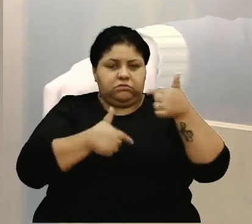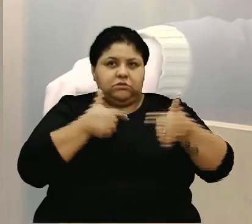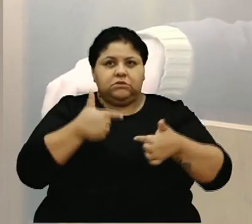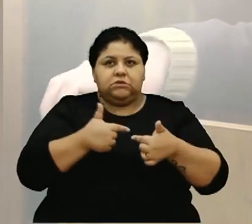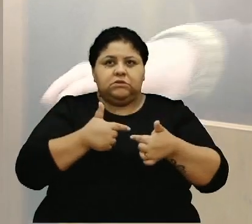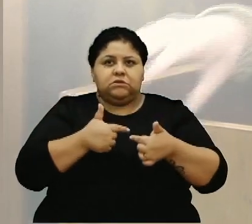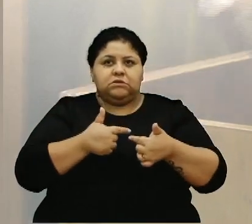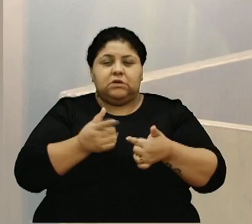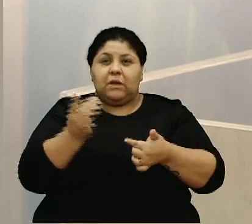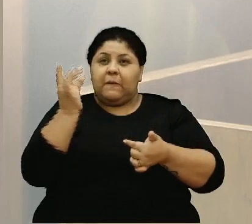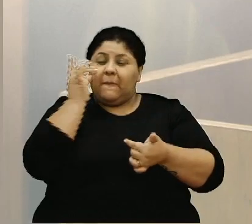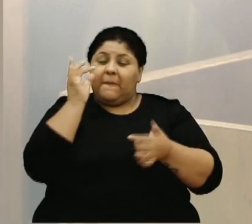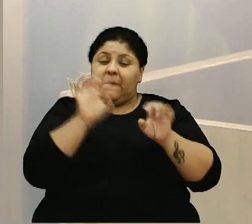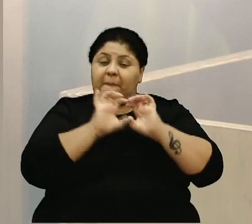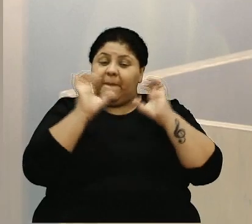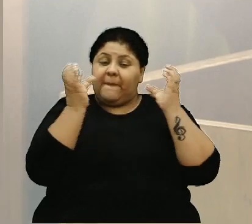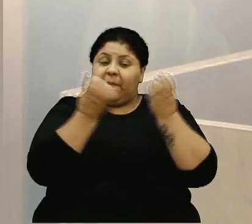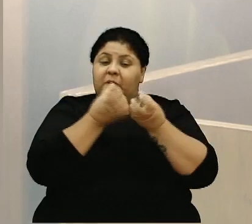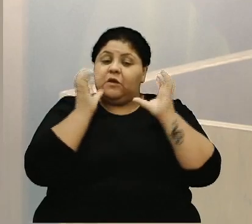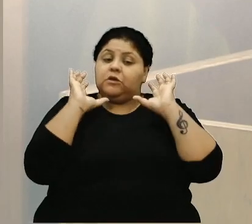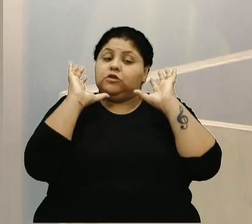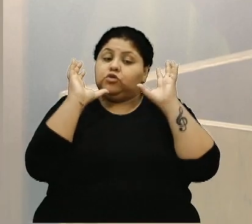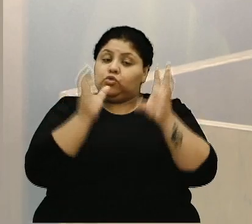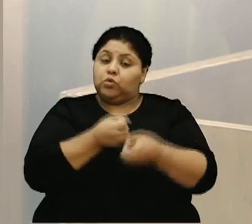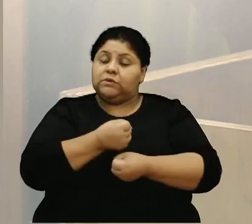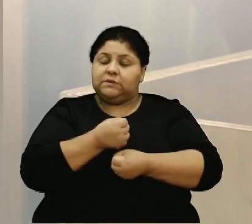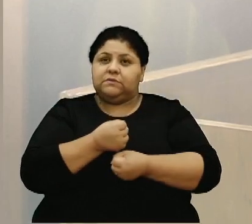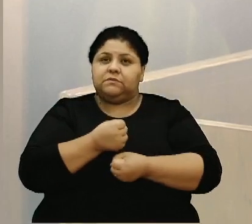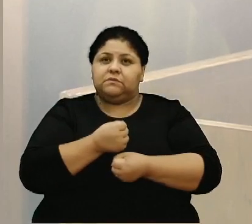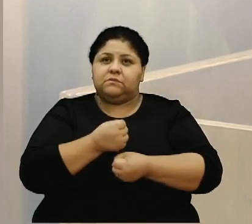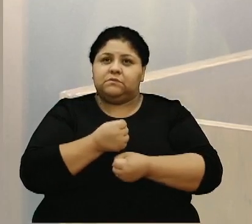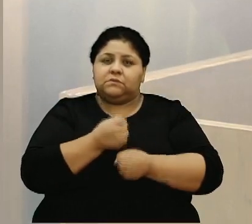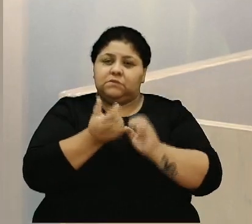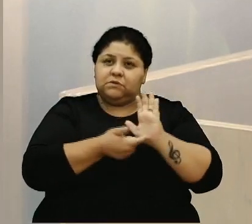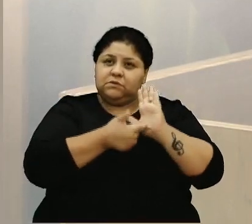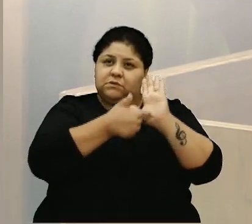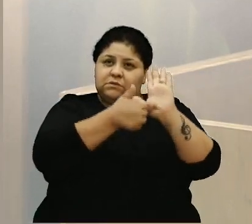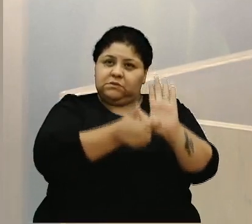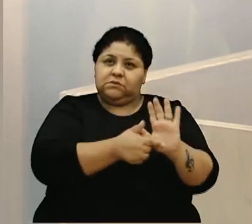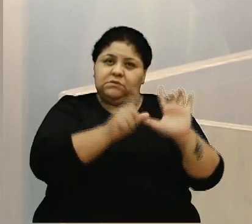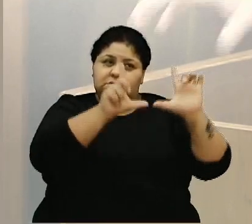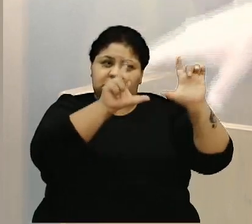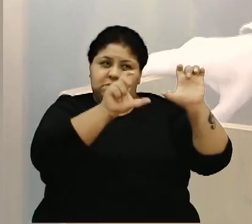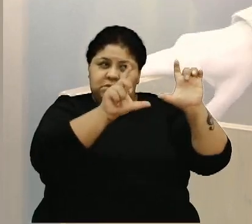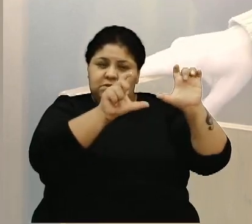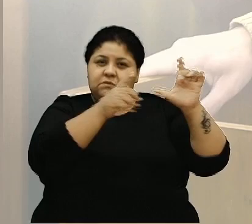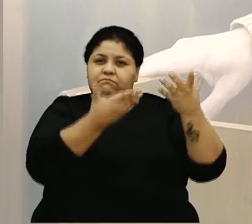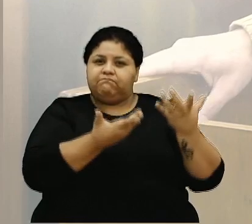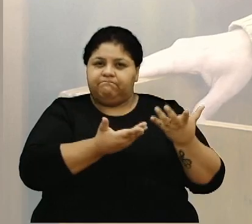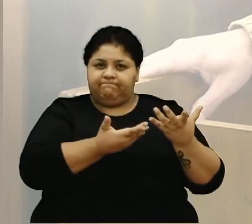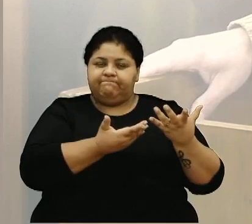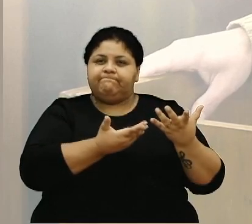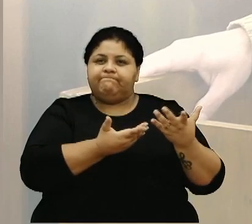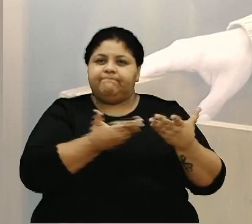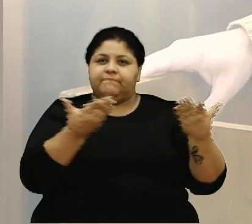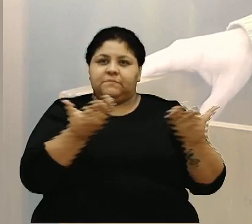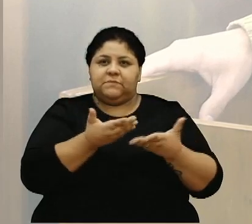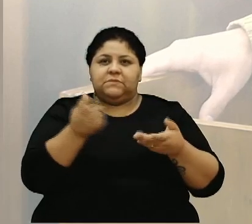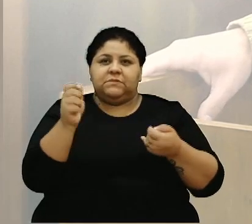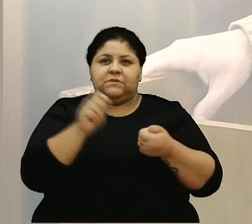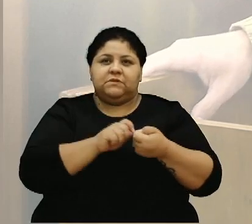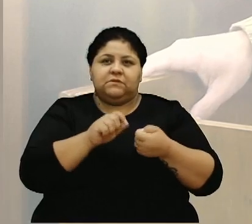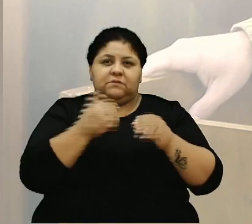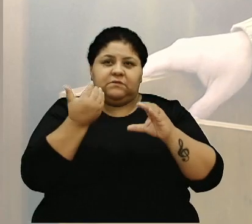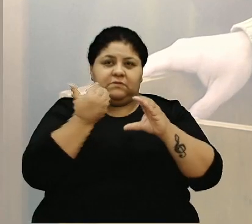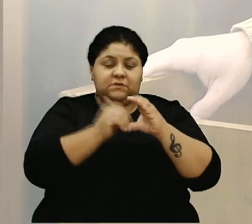nas comunidades e que todas essas amostras de imagens, de fotos, já foram feitos